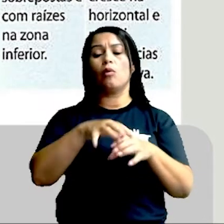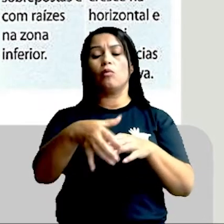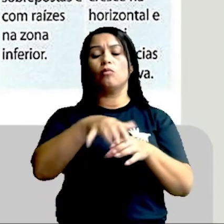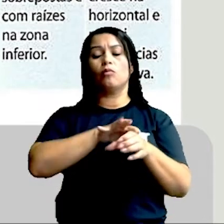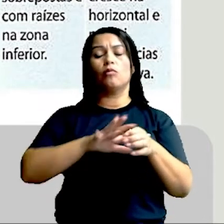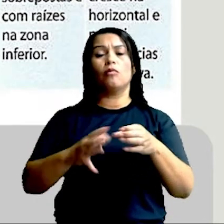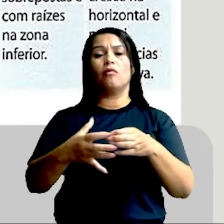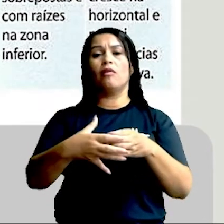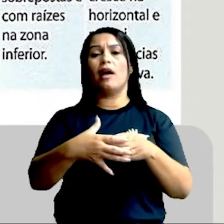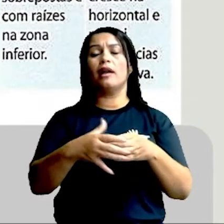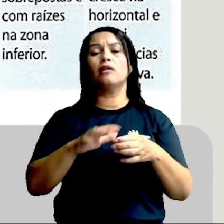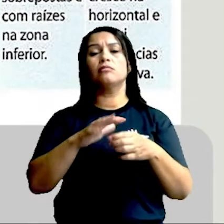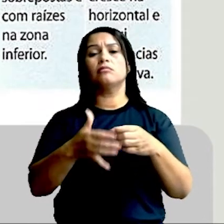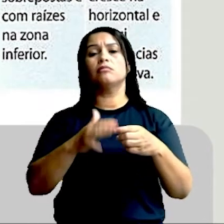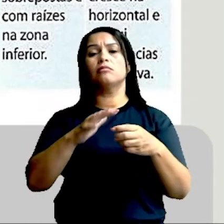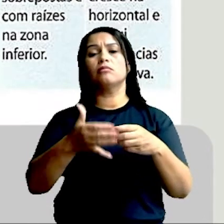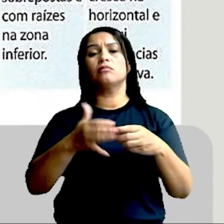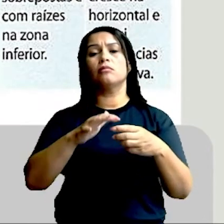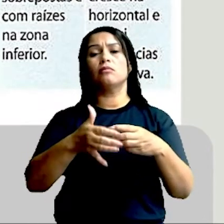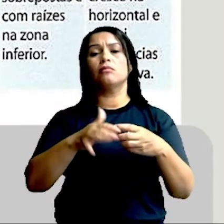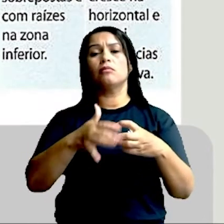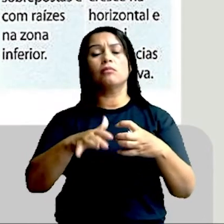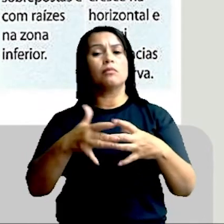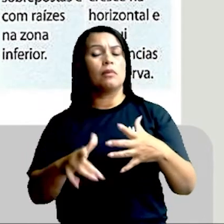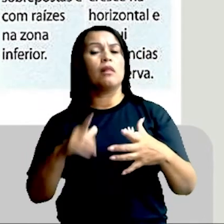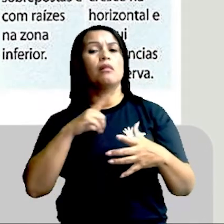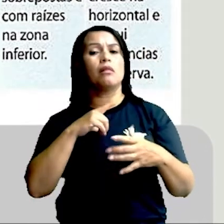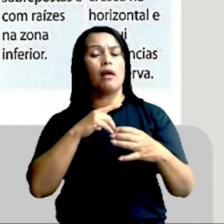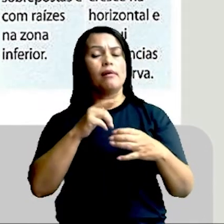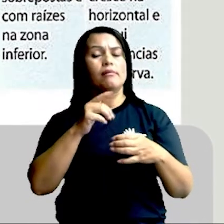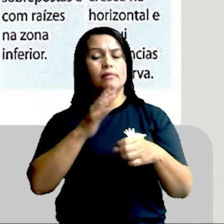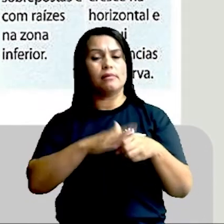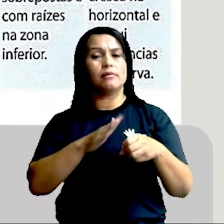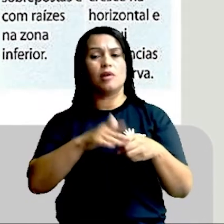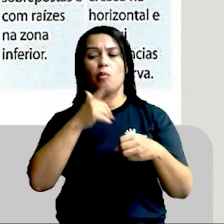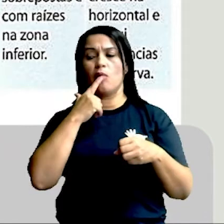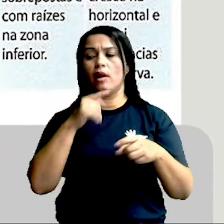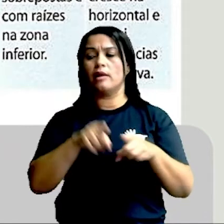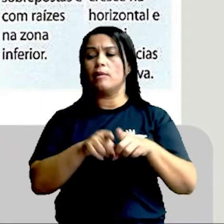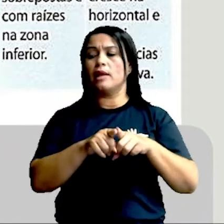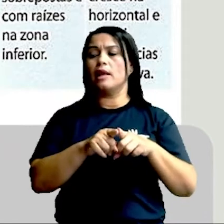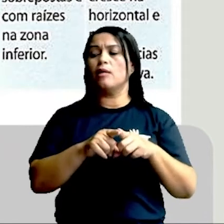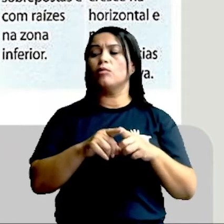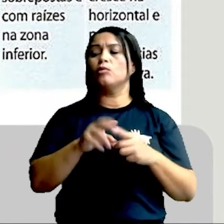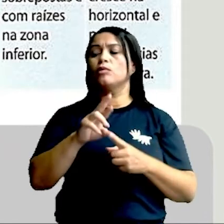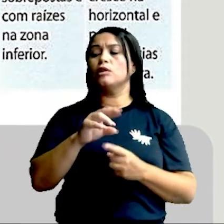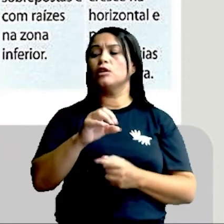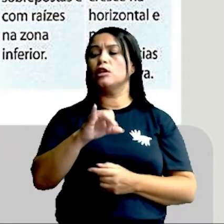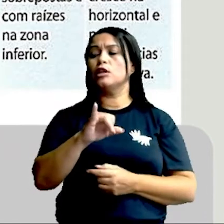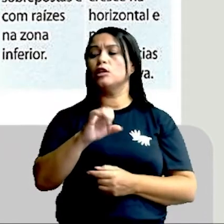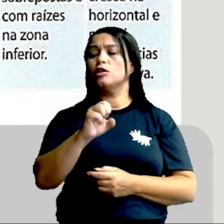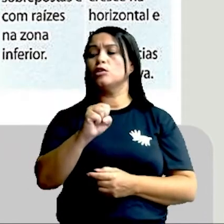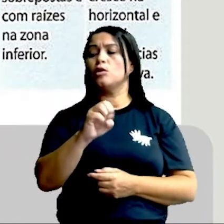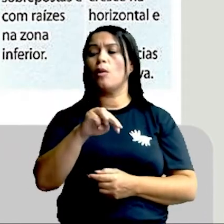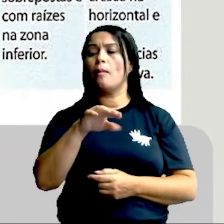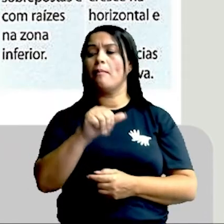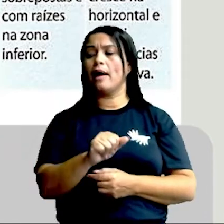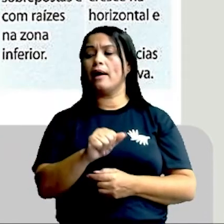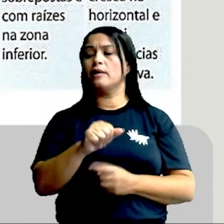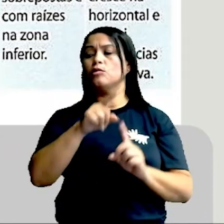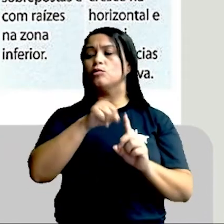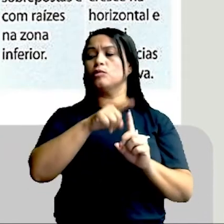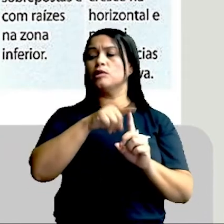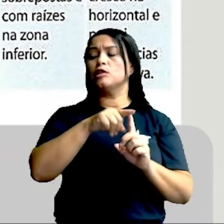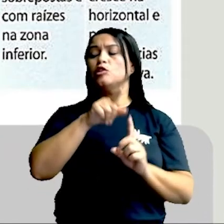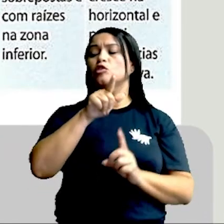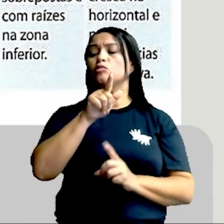bulbo possui em seu interior. E também o caule do tipo rizoma, como o gengibre,